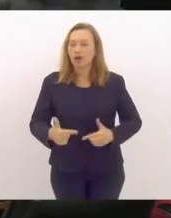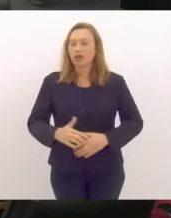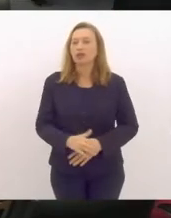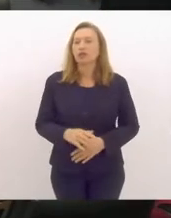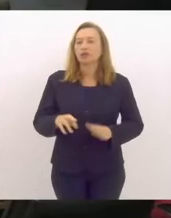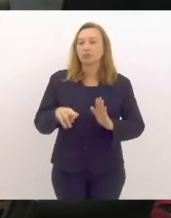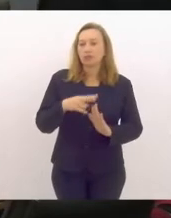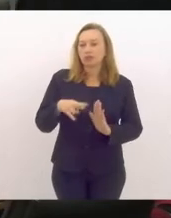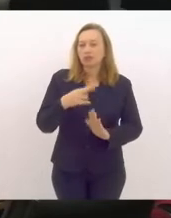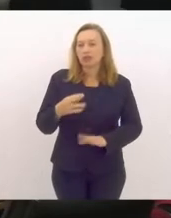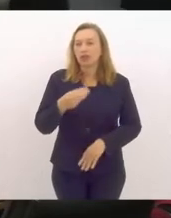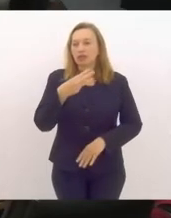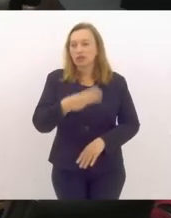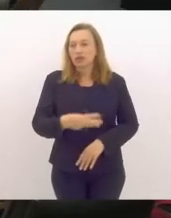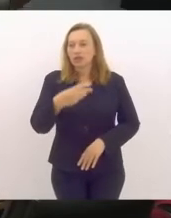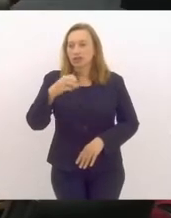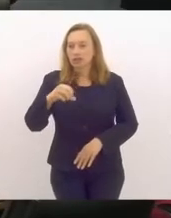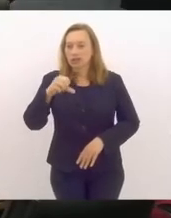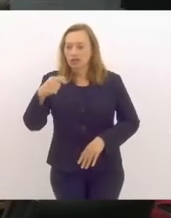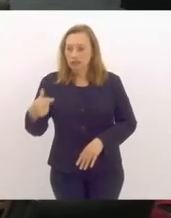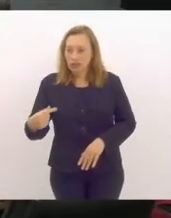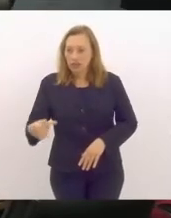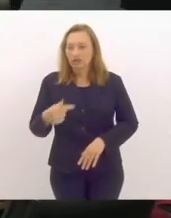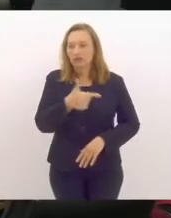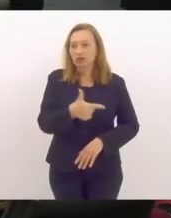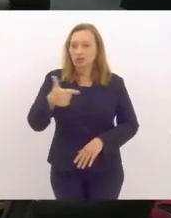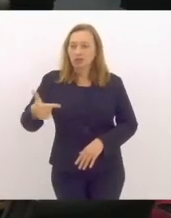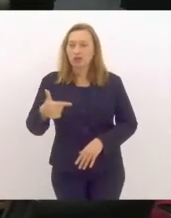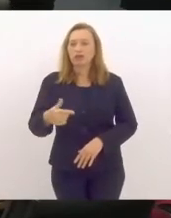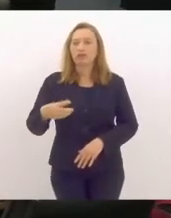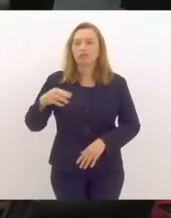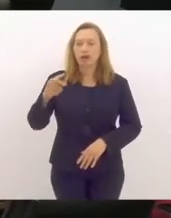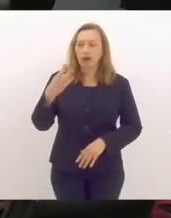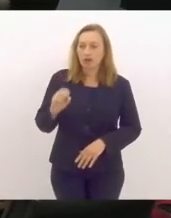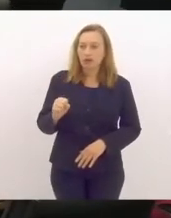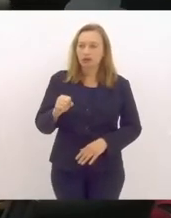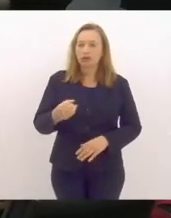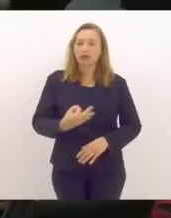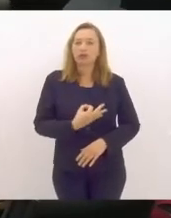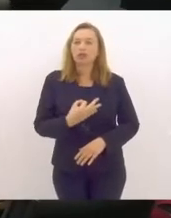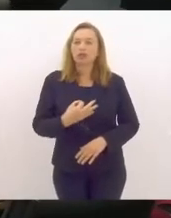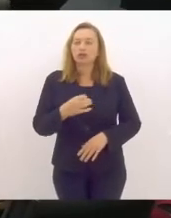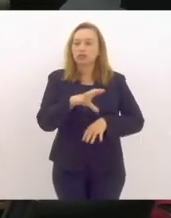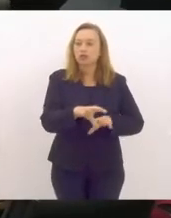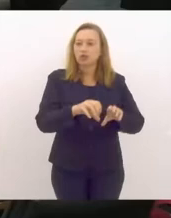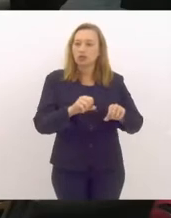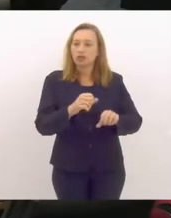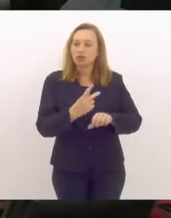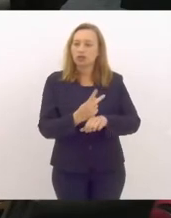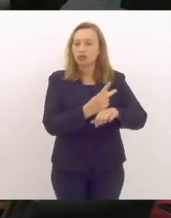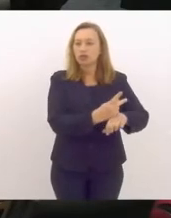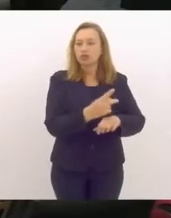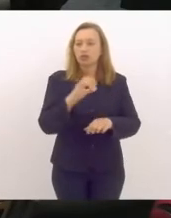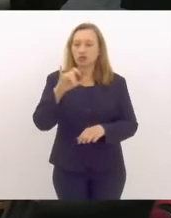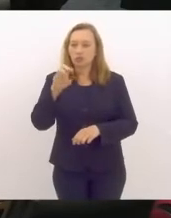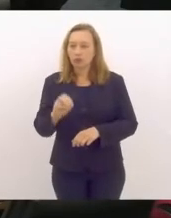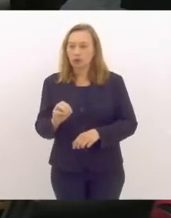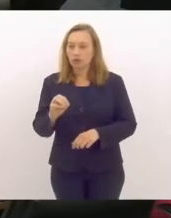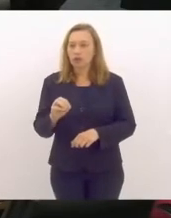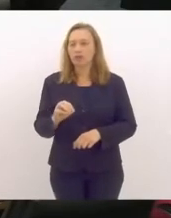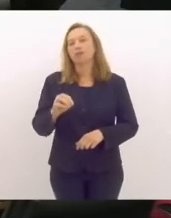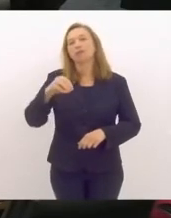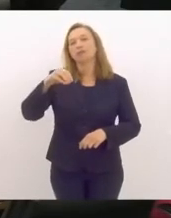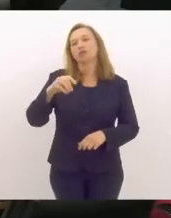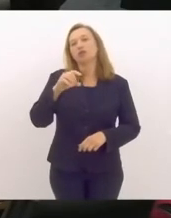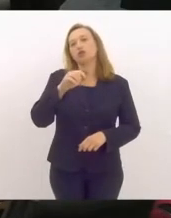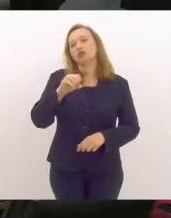resolução 377-22, de autoria do deputado Marcos Abraão, concede o diploma José Alencar ao economista Gustavo Abraão Flores.